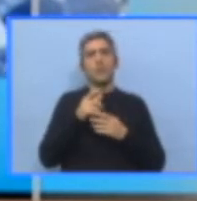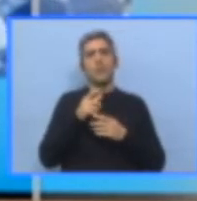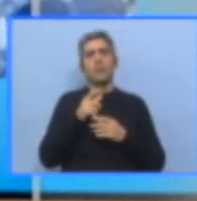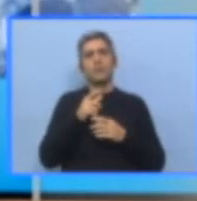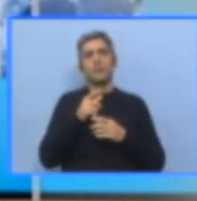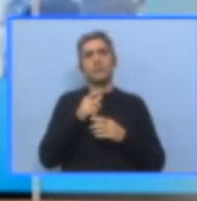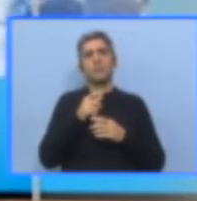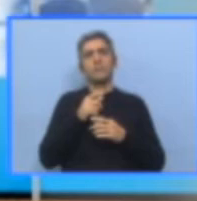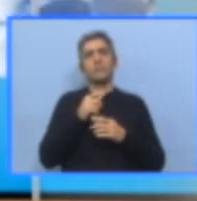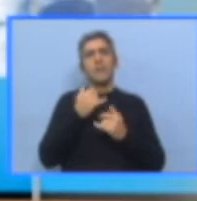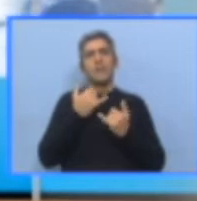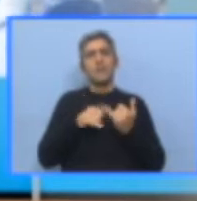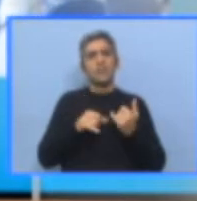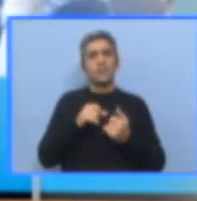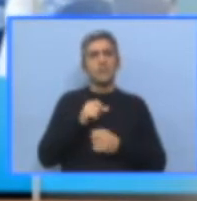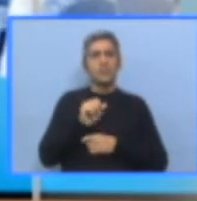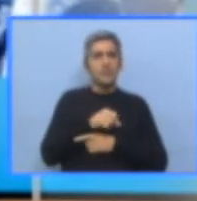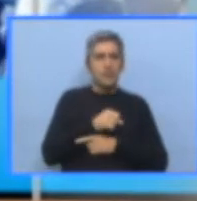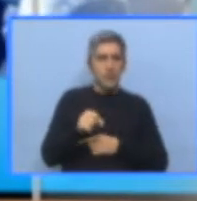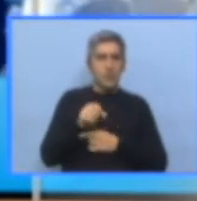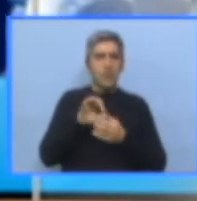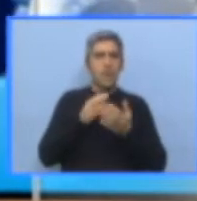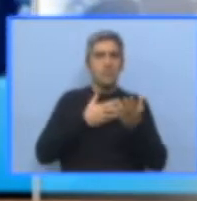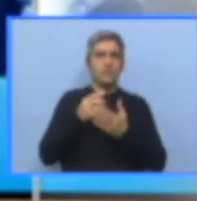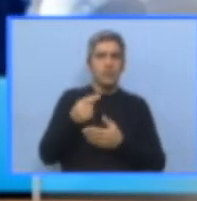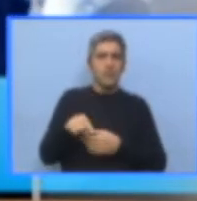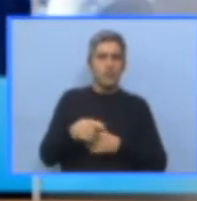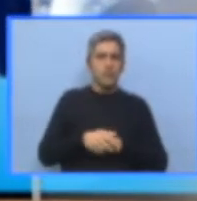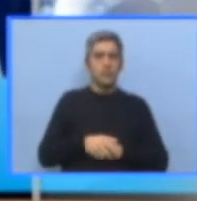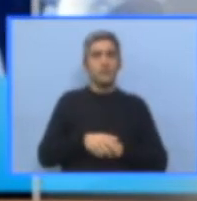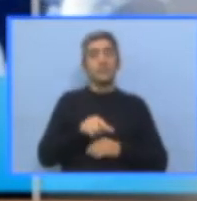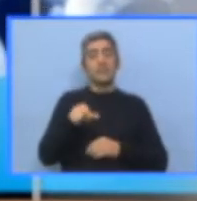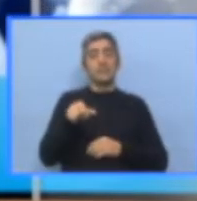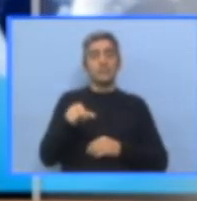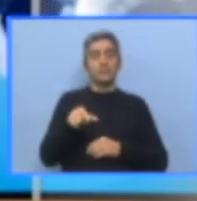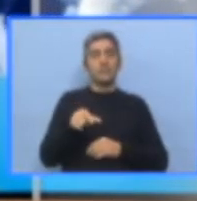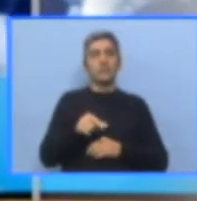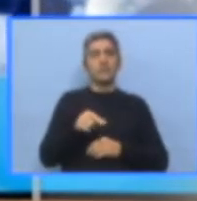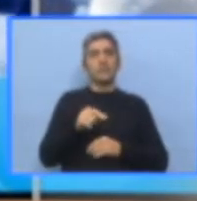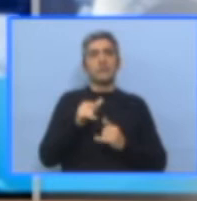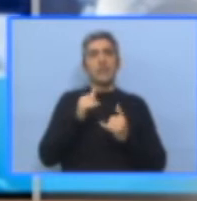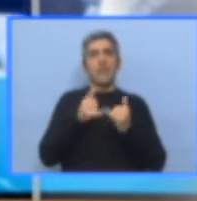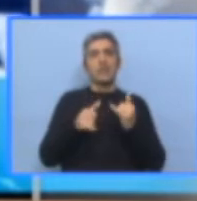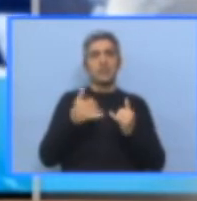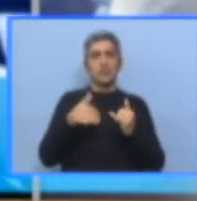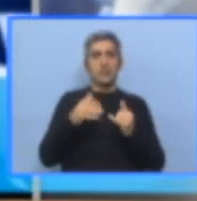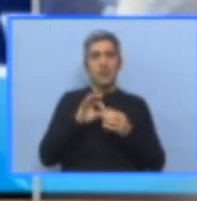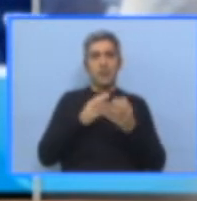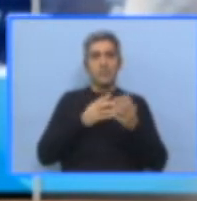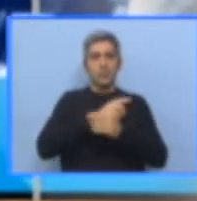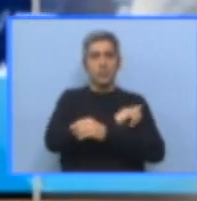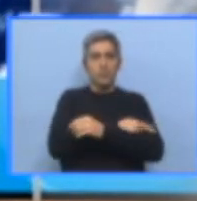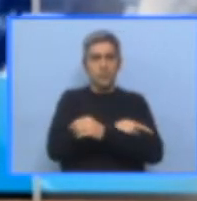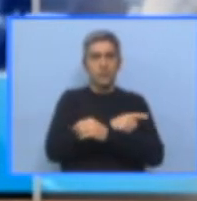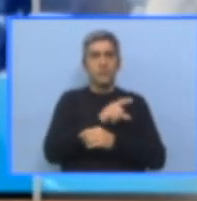para arriscarmos relações que temos. E ali são arriscar relações de poder, mas